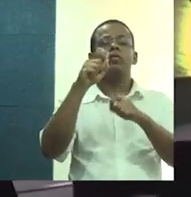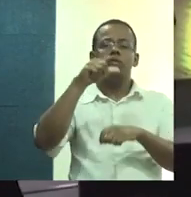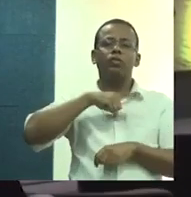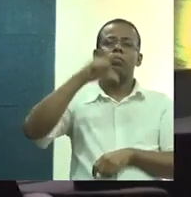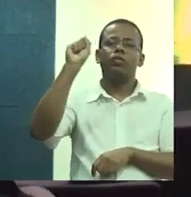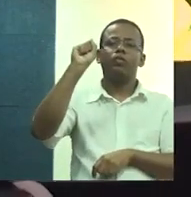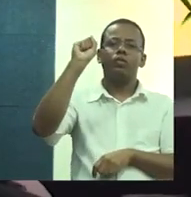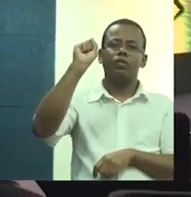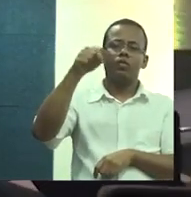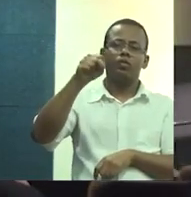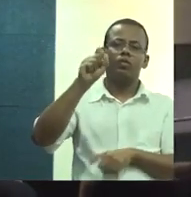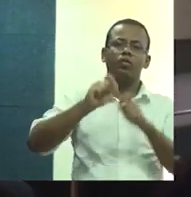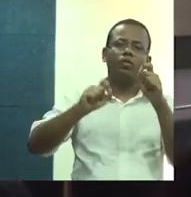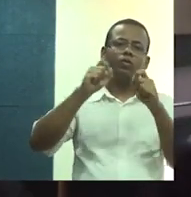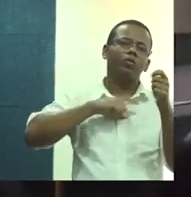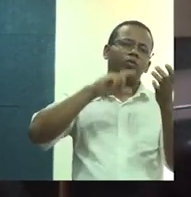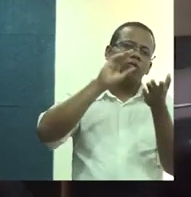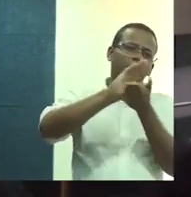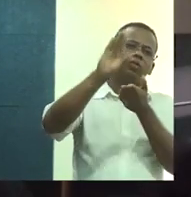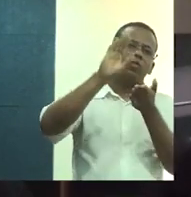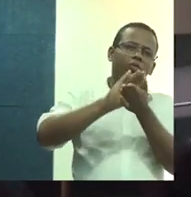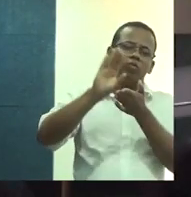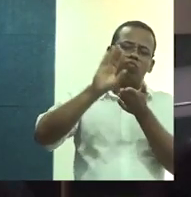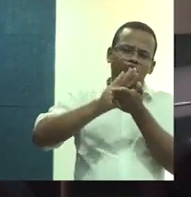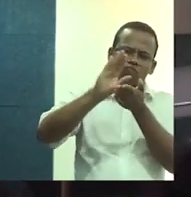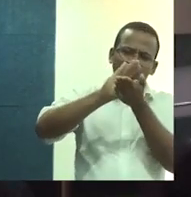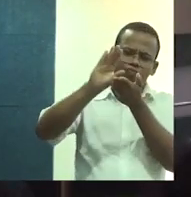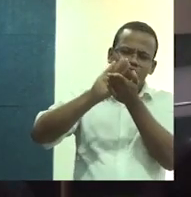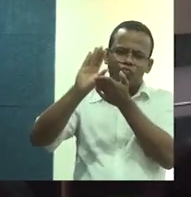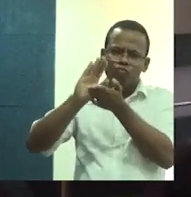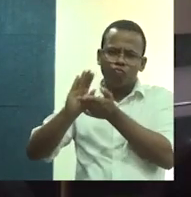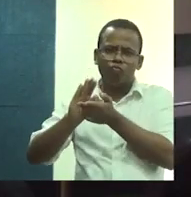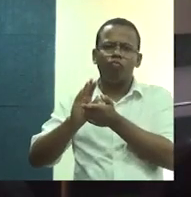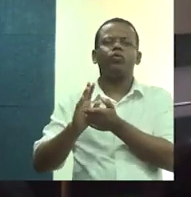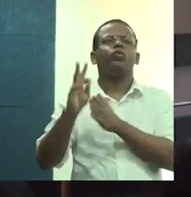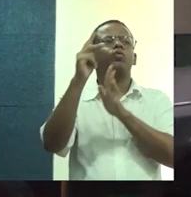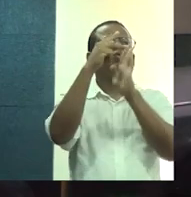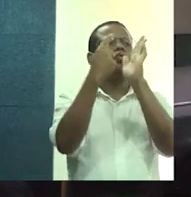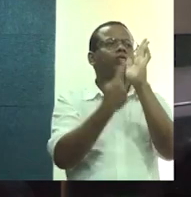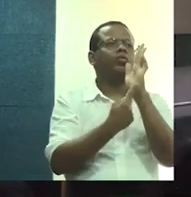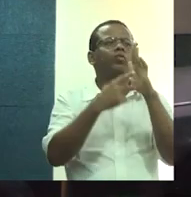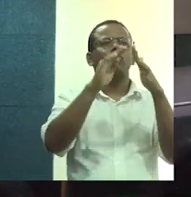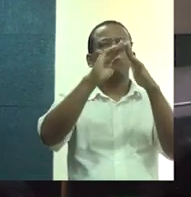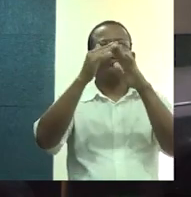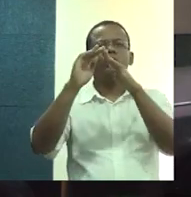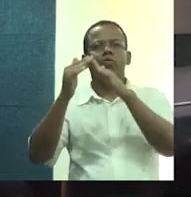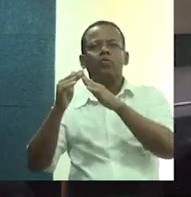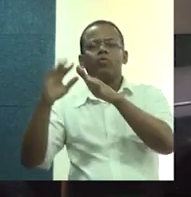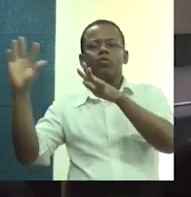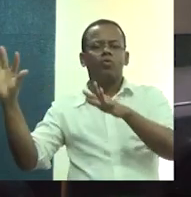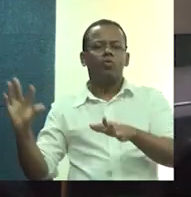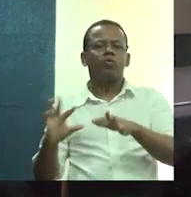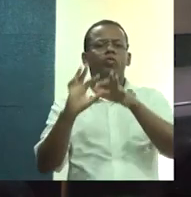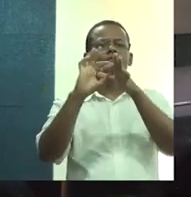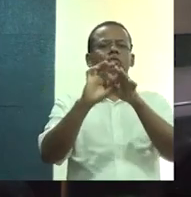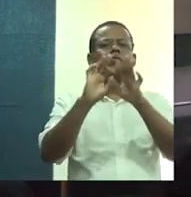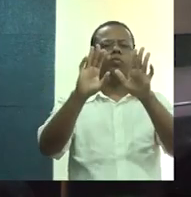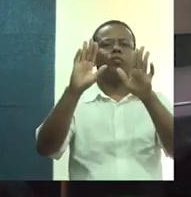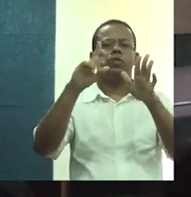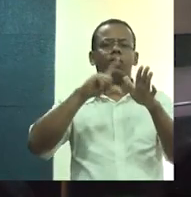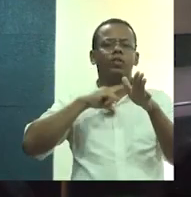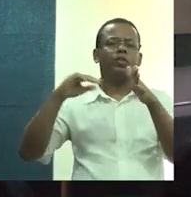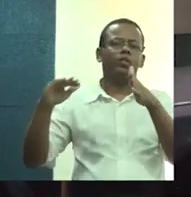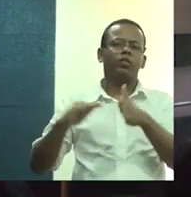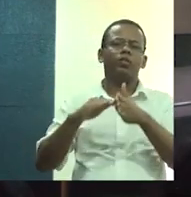houve sim um investimento maciço nesses programas de infraestrutura urbana integrada mas